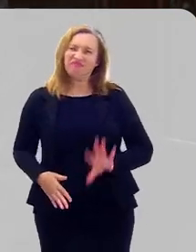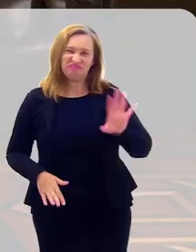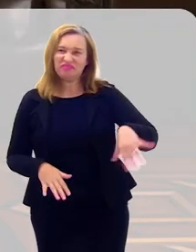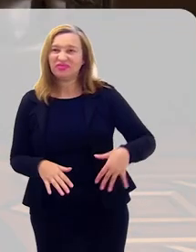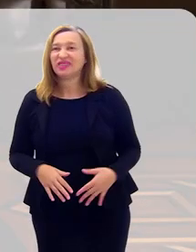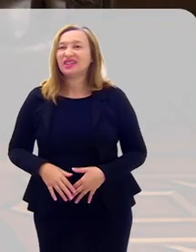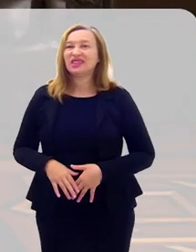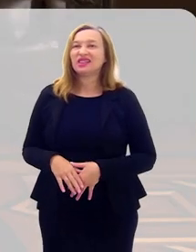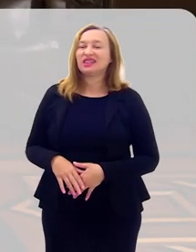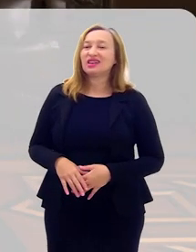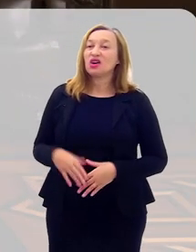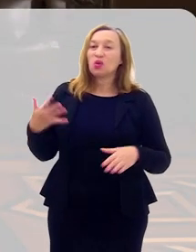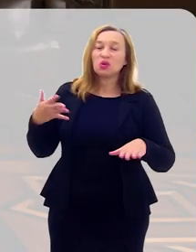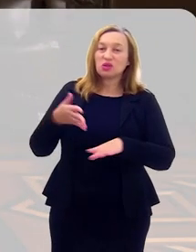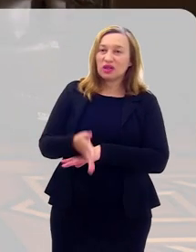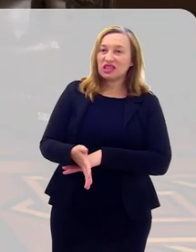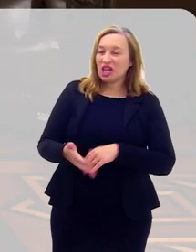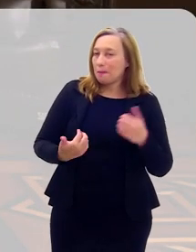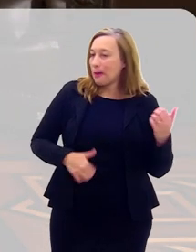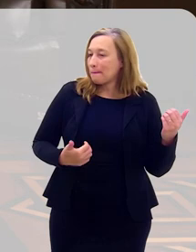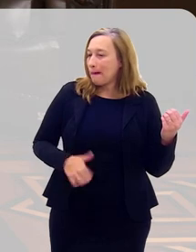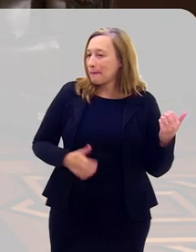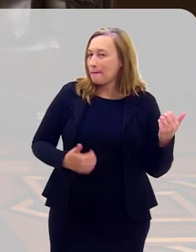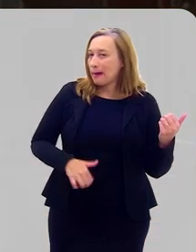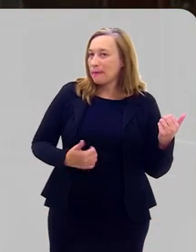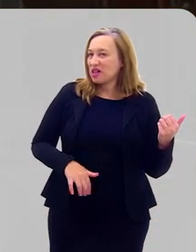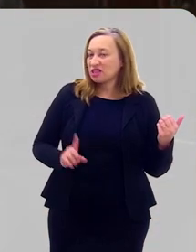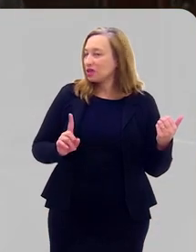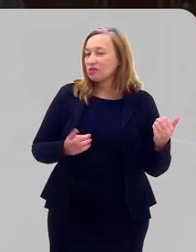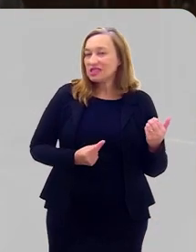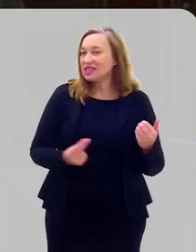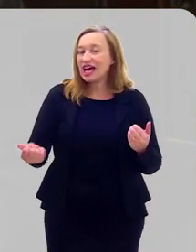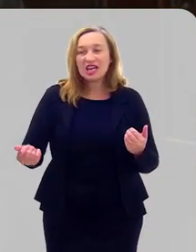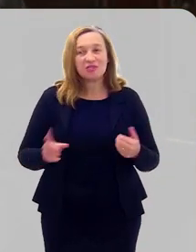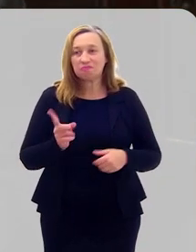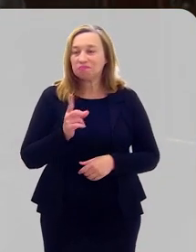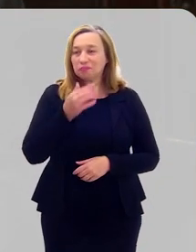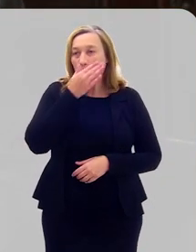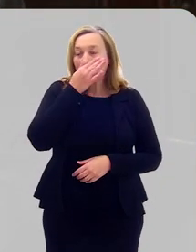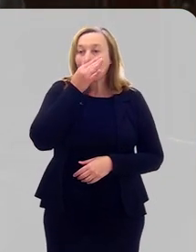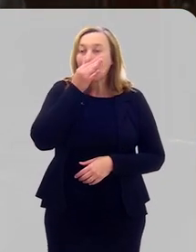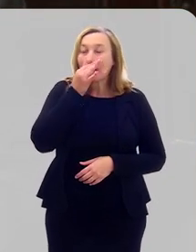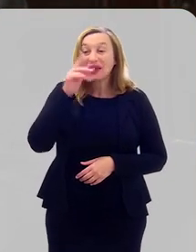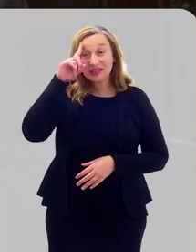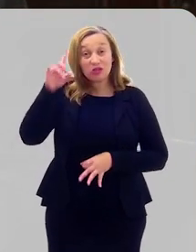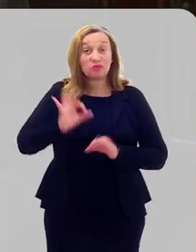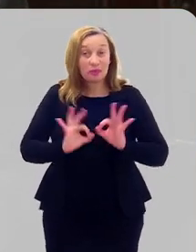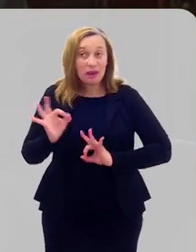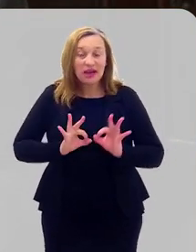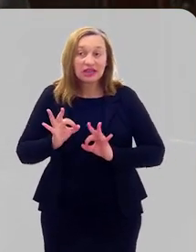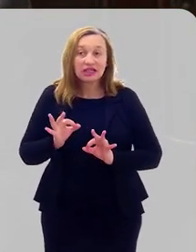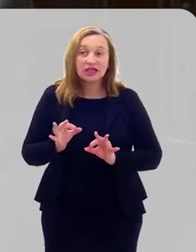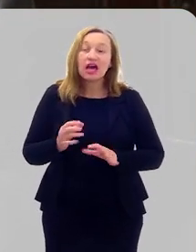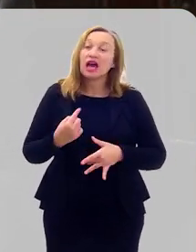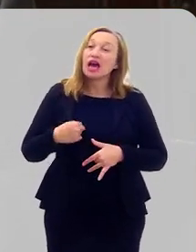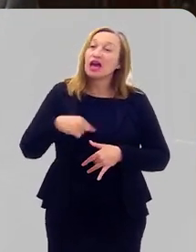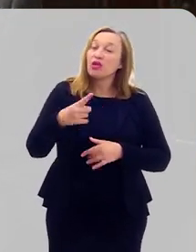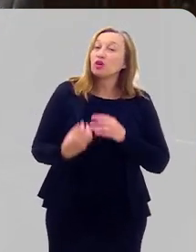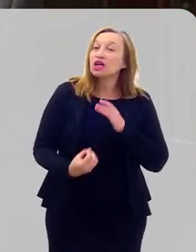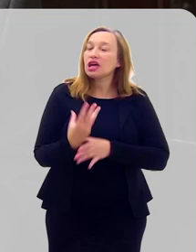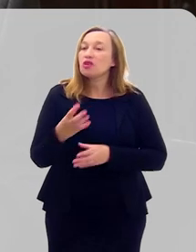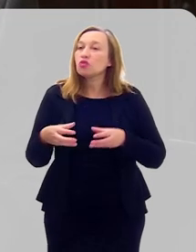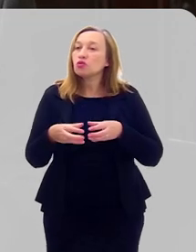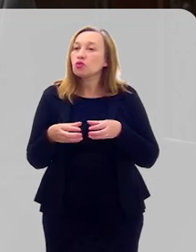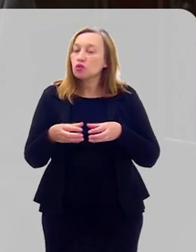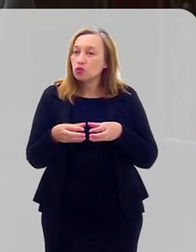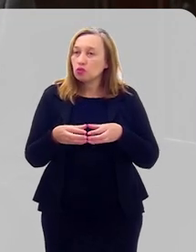linda. Cara, quando eu entrei no palco, não saí mais. Coisa fantástica. Não saí mais. O que, que Deus faz? E de lá eu fui,